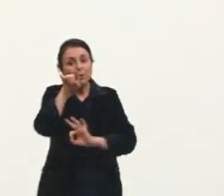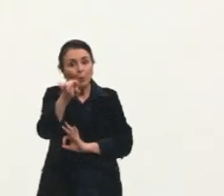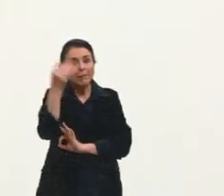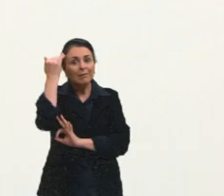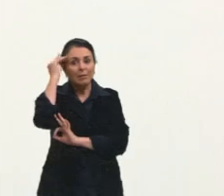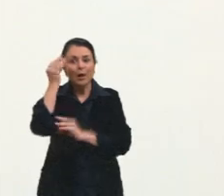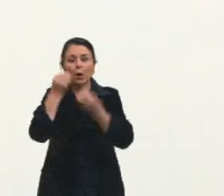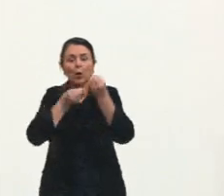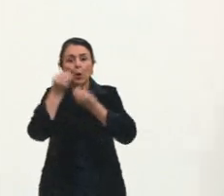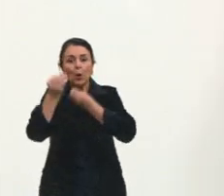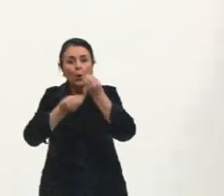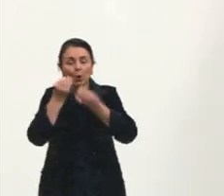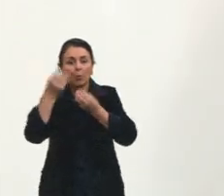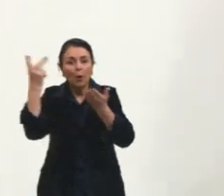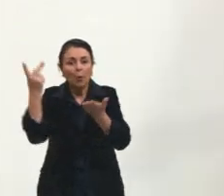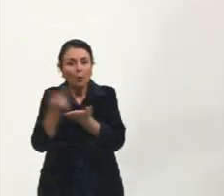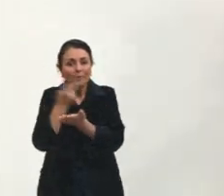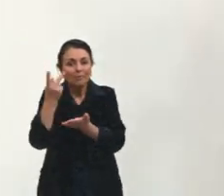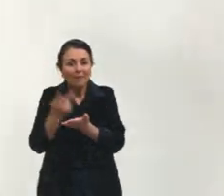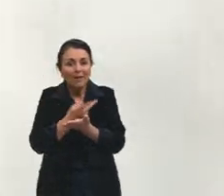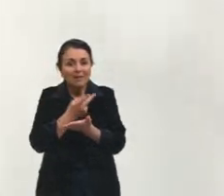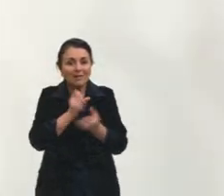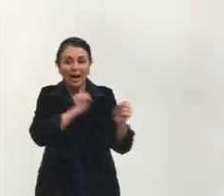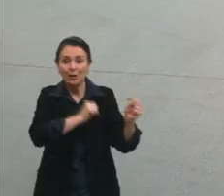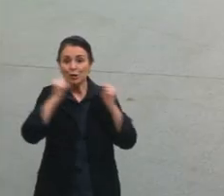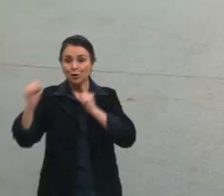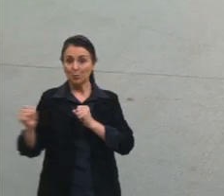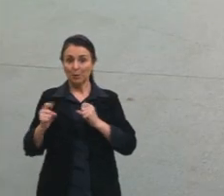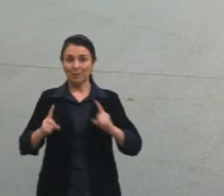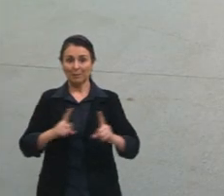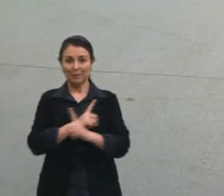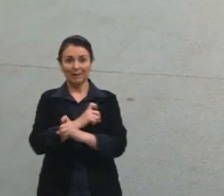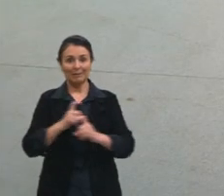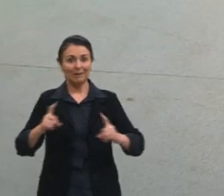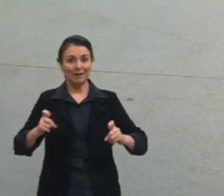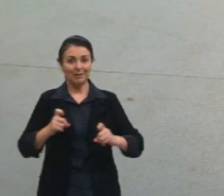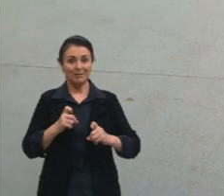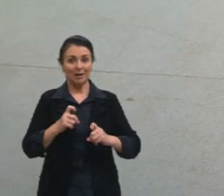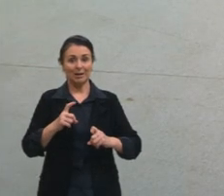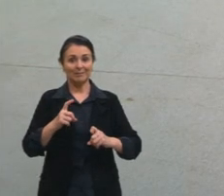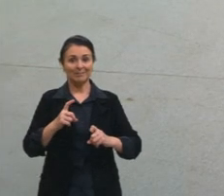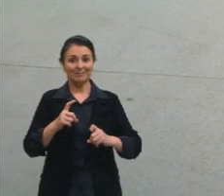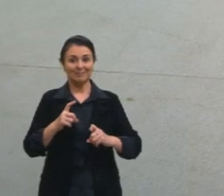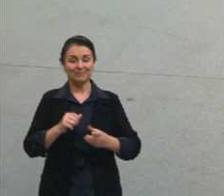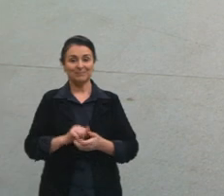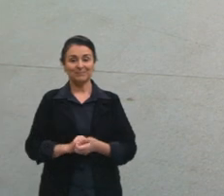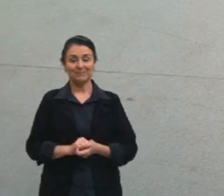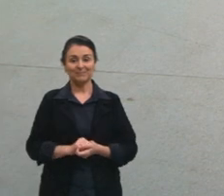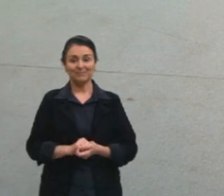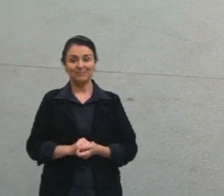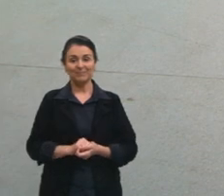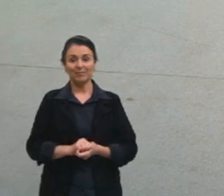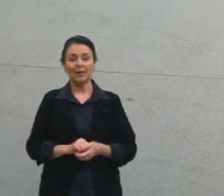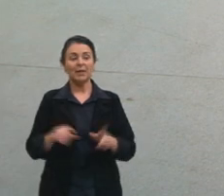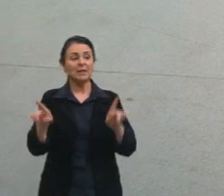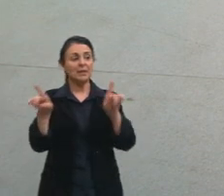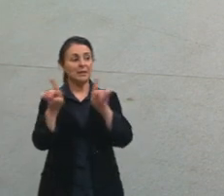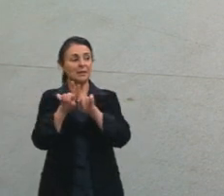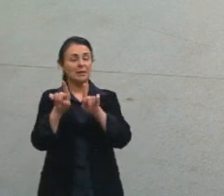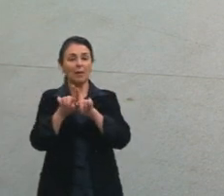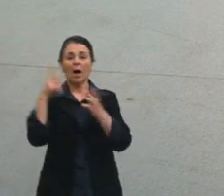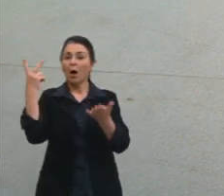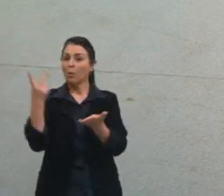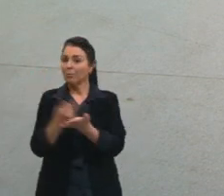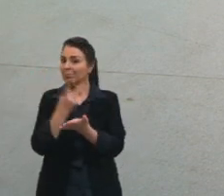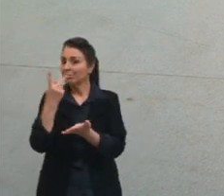como acontece o surgimento então das superbactérias Ah tá também a gente